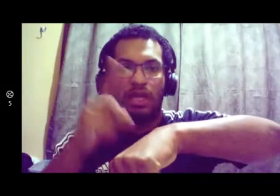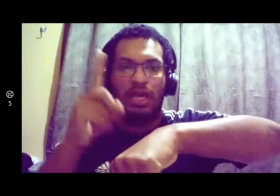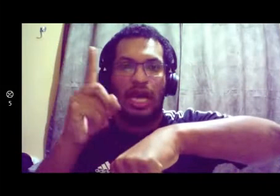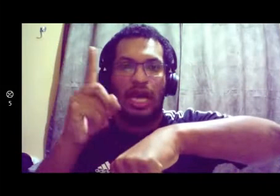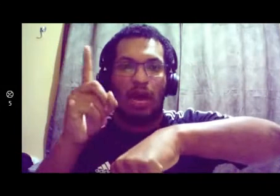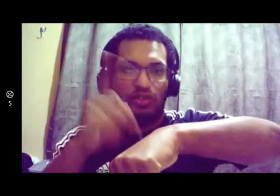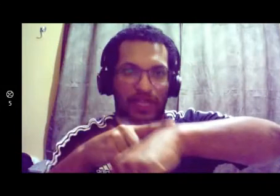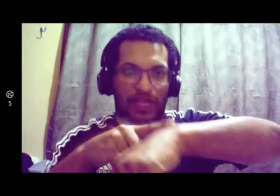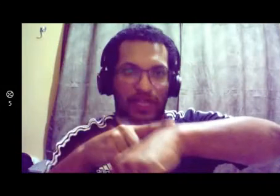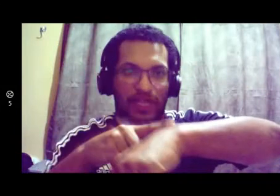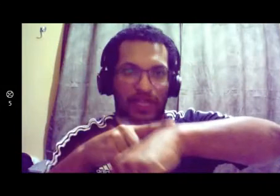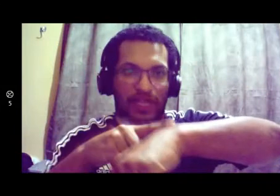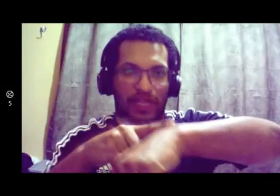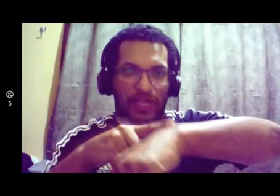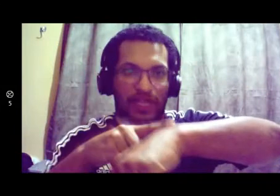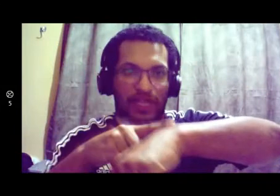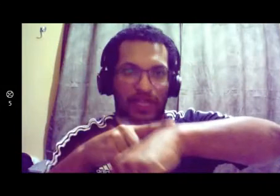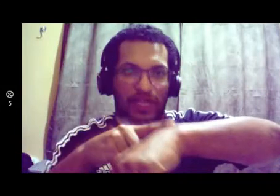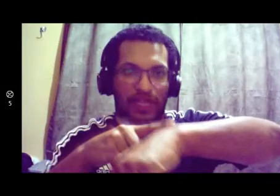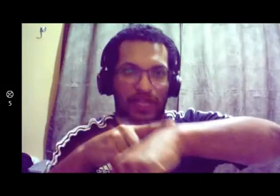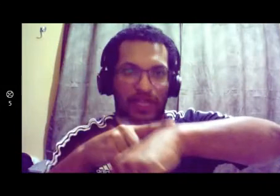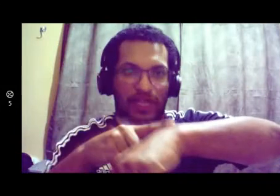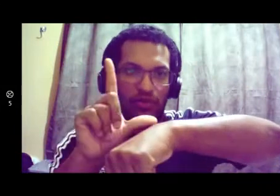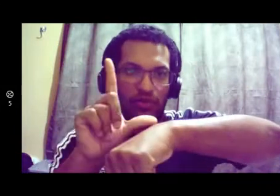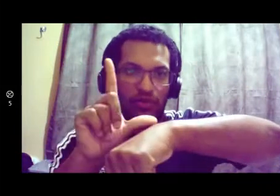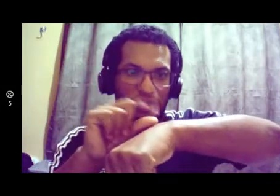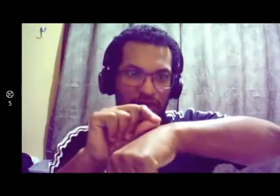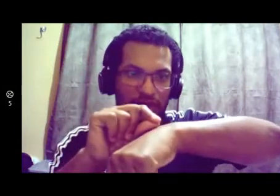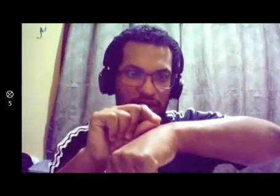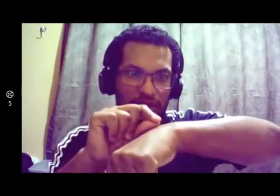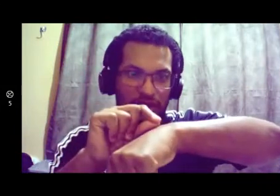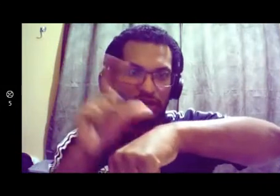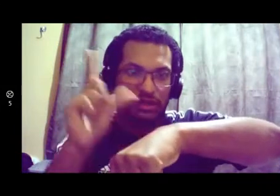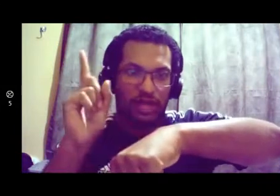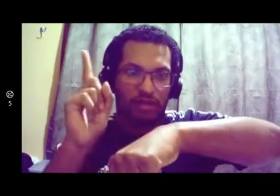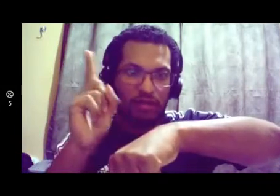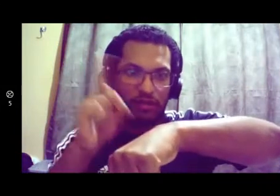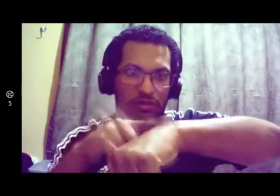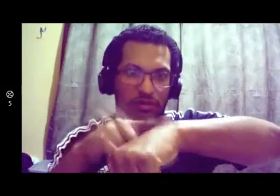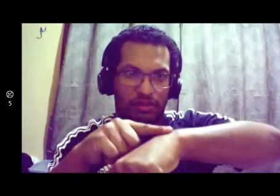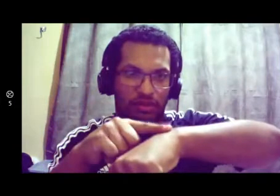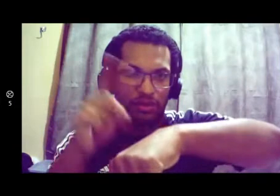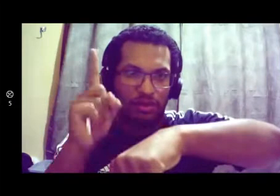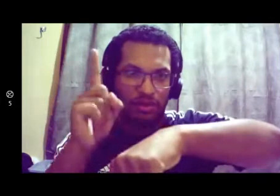Tempo. Alguns fazem só assim, alguns fazem só assim. Tempo.